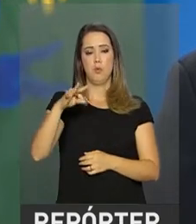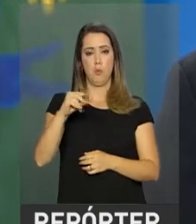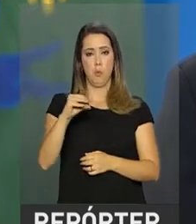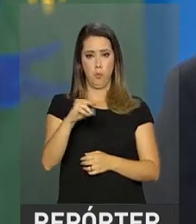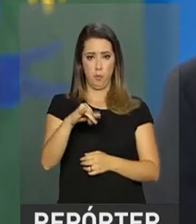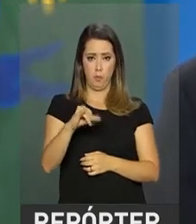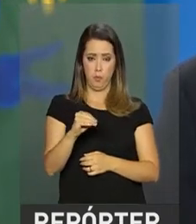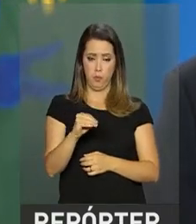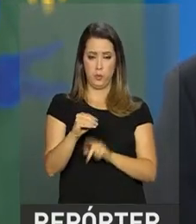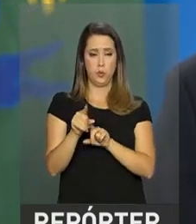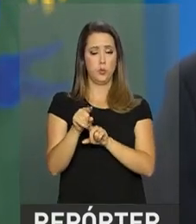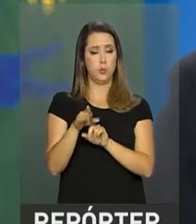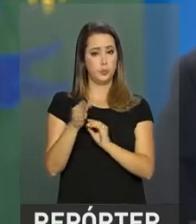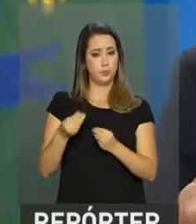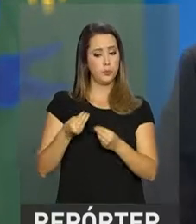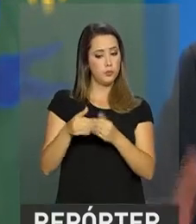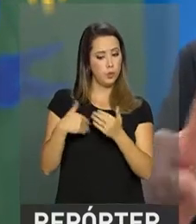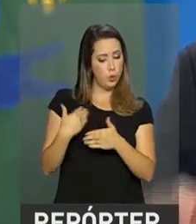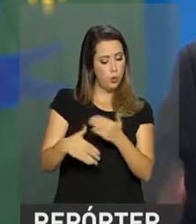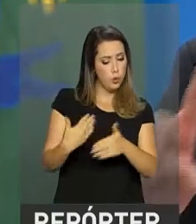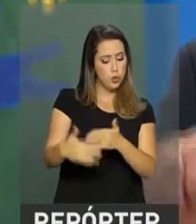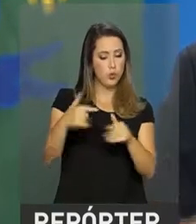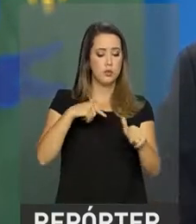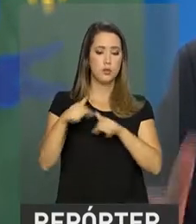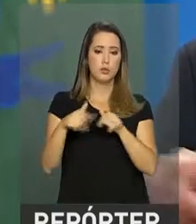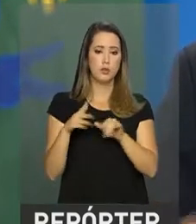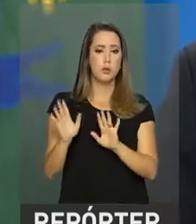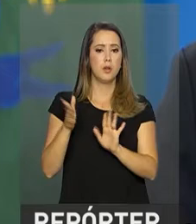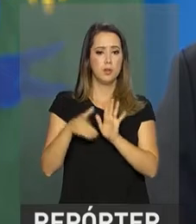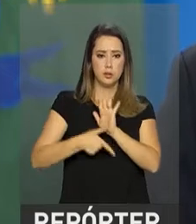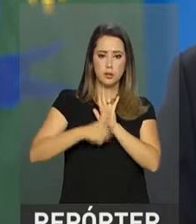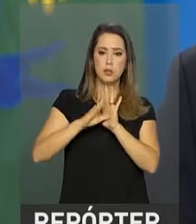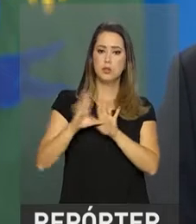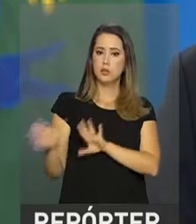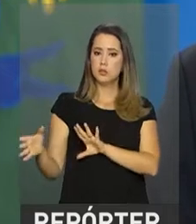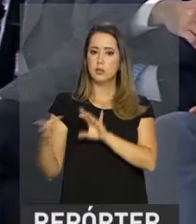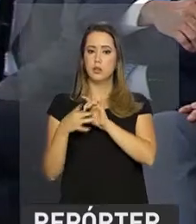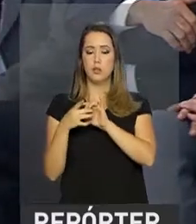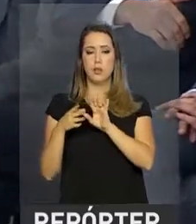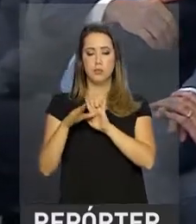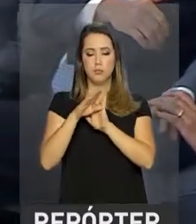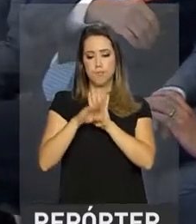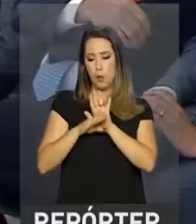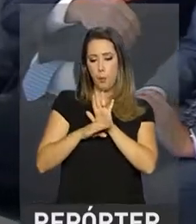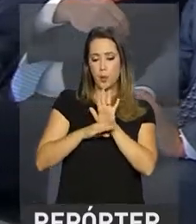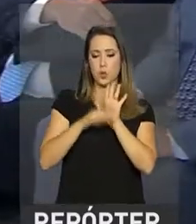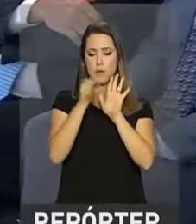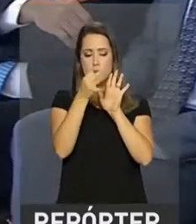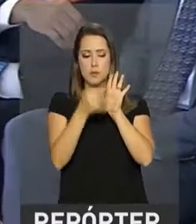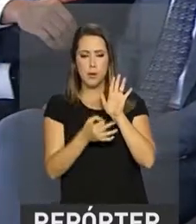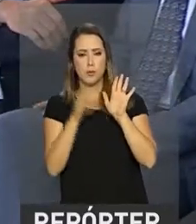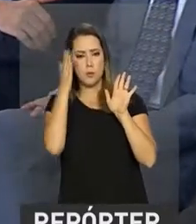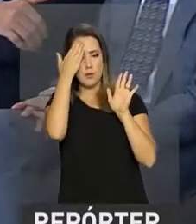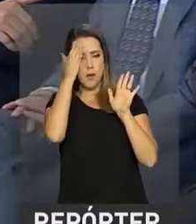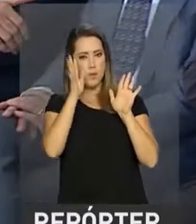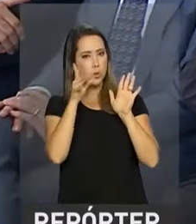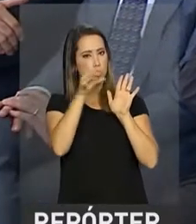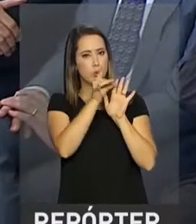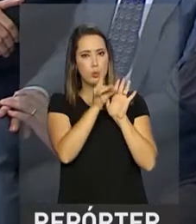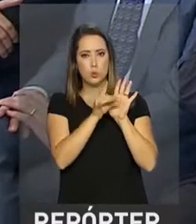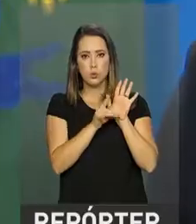de deus andrade diretamente envolvido nas obras da transposição do são francisco está plenamente